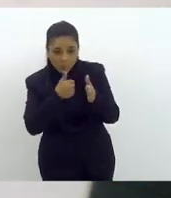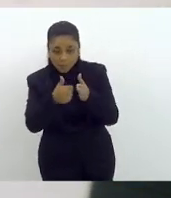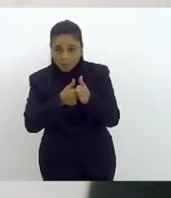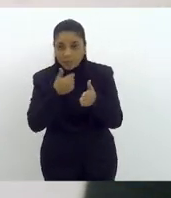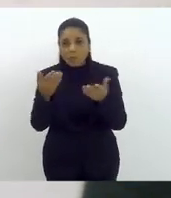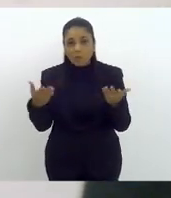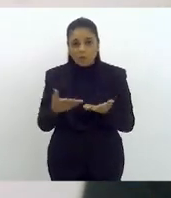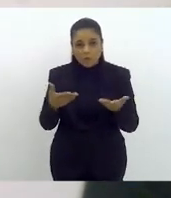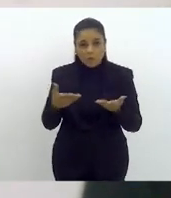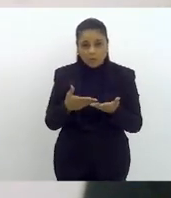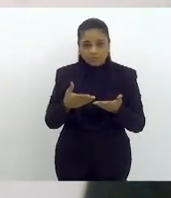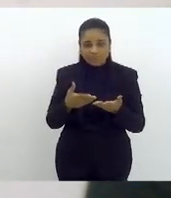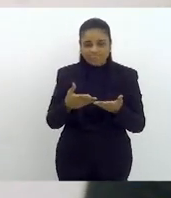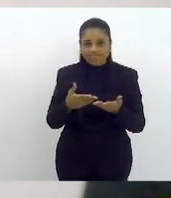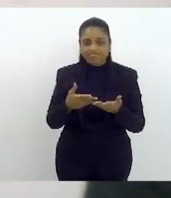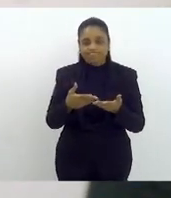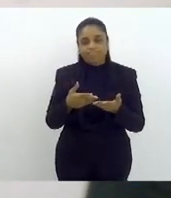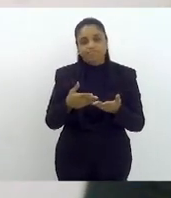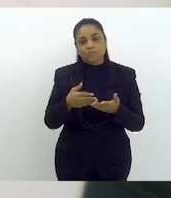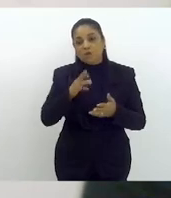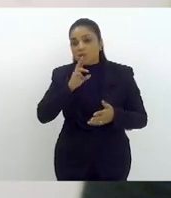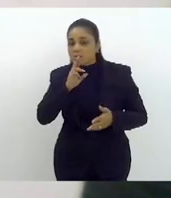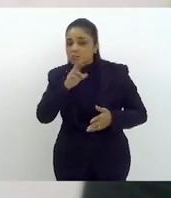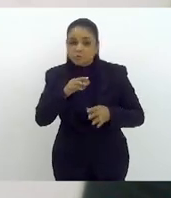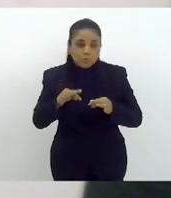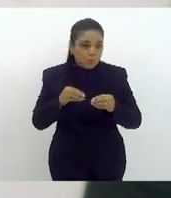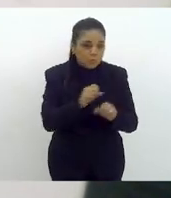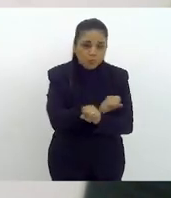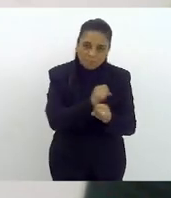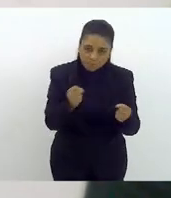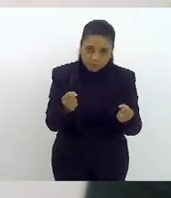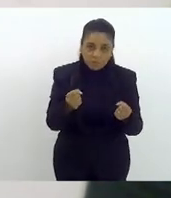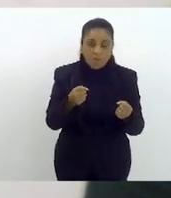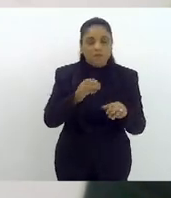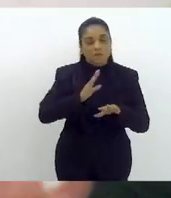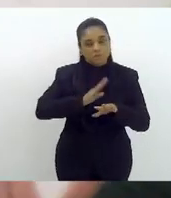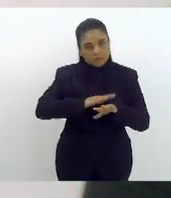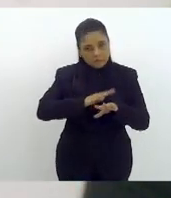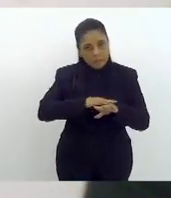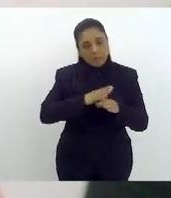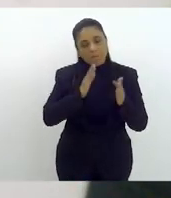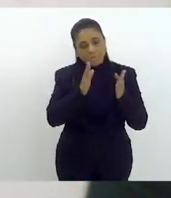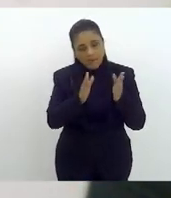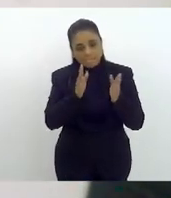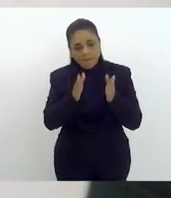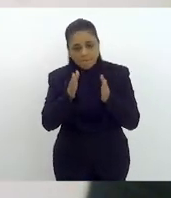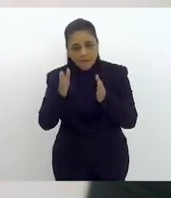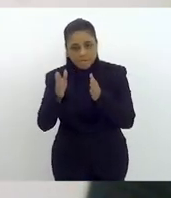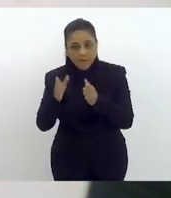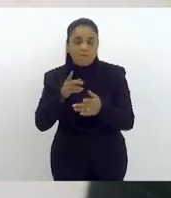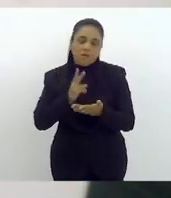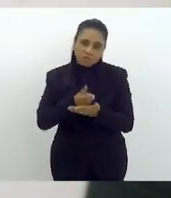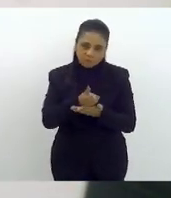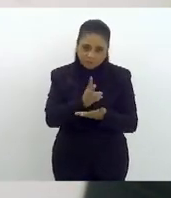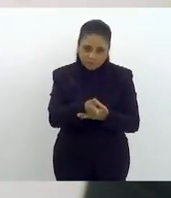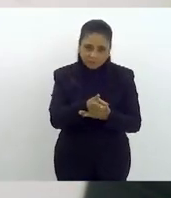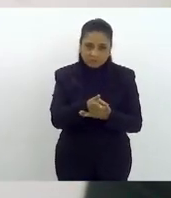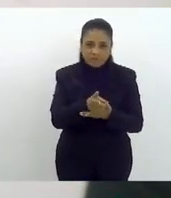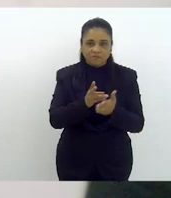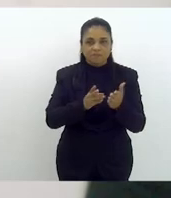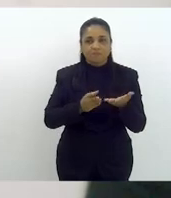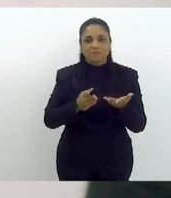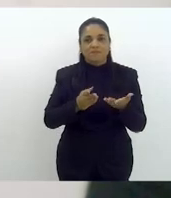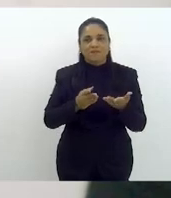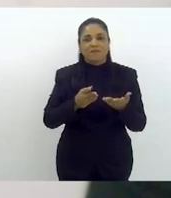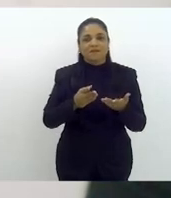talvez não vai dar conta a gente tem tempo para poder continuar a gente vai ter os instrumentos para poder continuar tá então queria